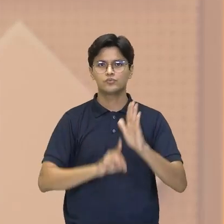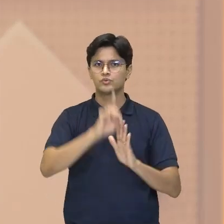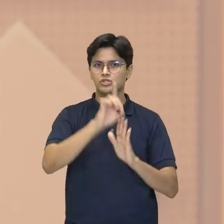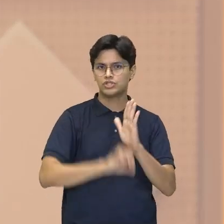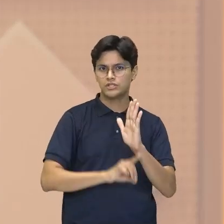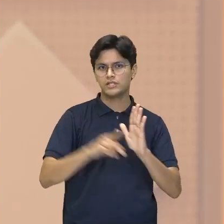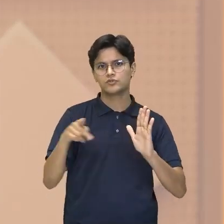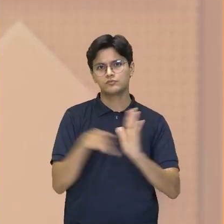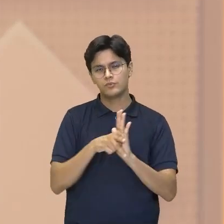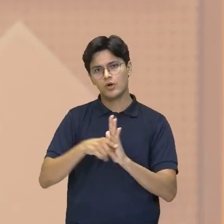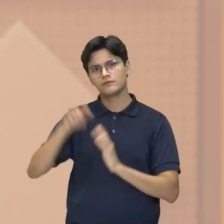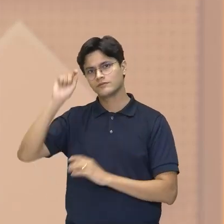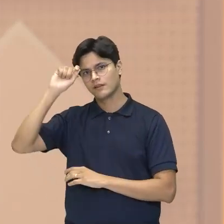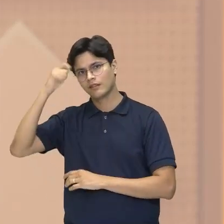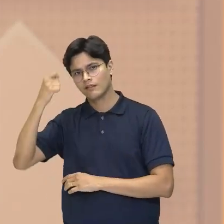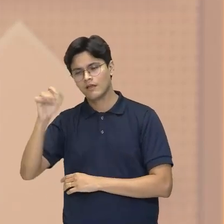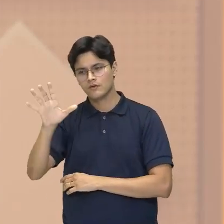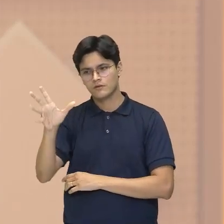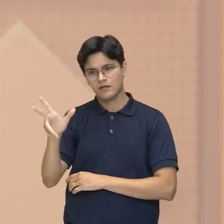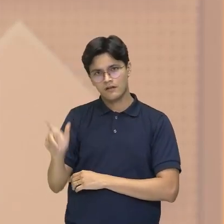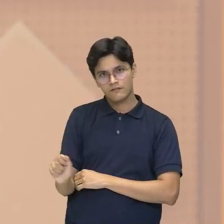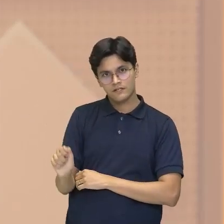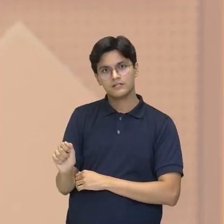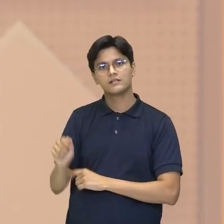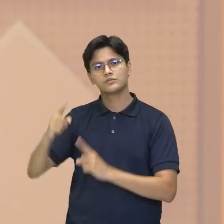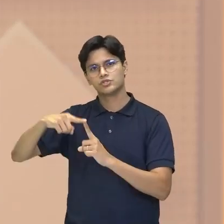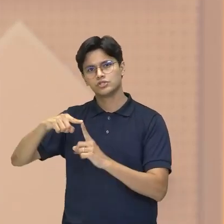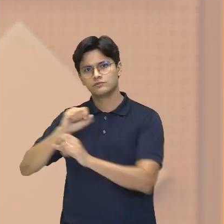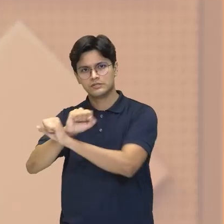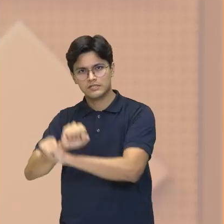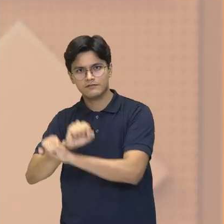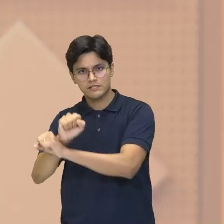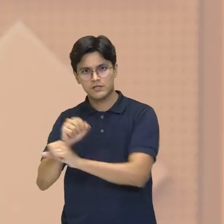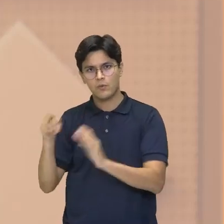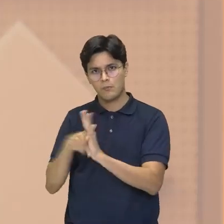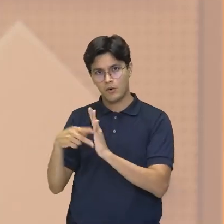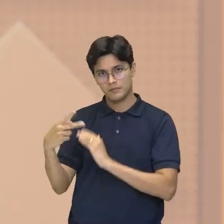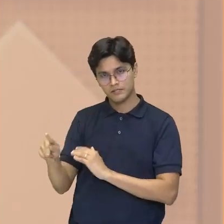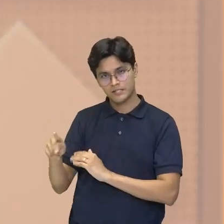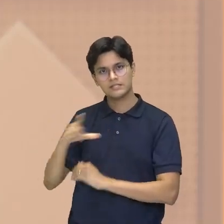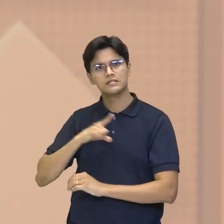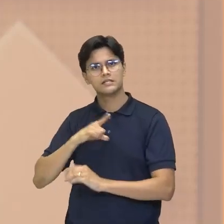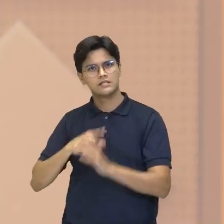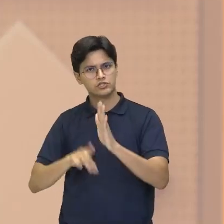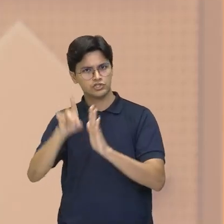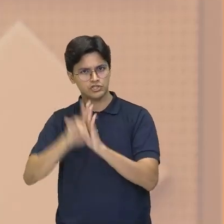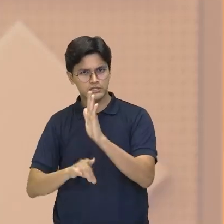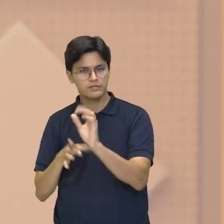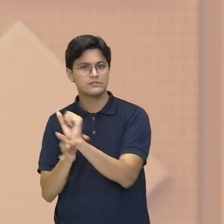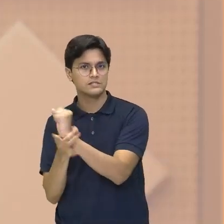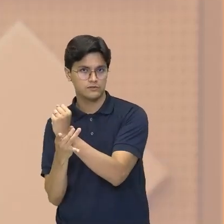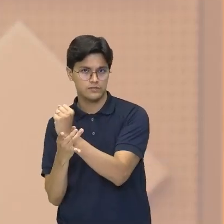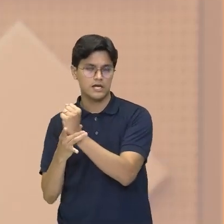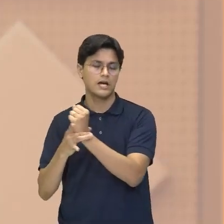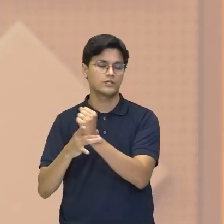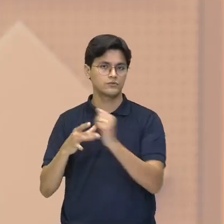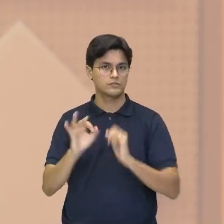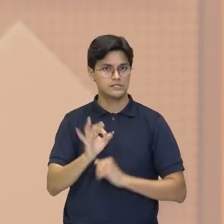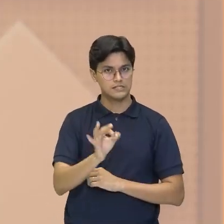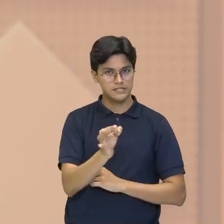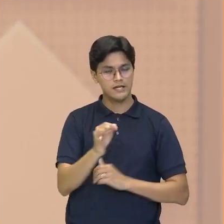negros africanos, nesse tipo de escravização, eles eram assegurados. Então, acompanhem comigo como é que era